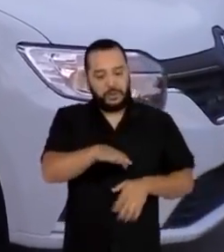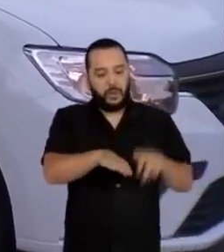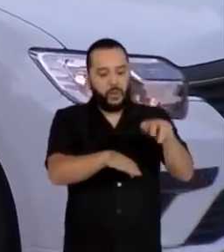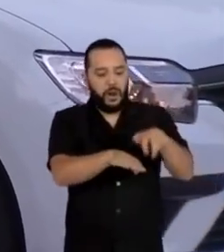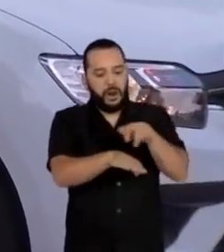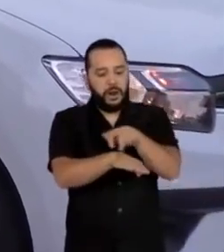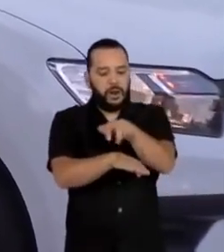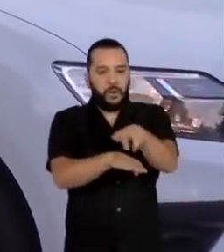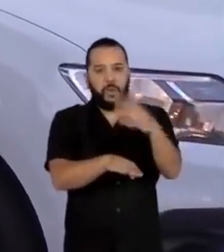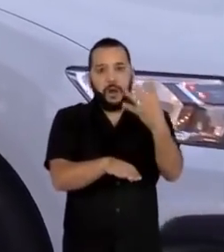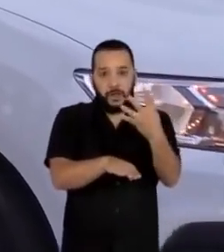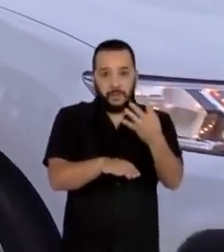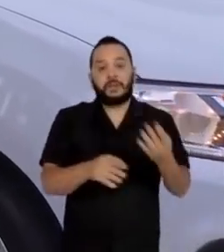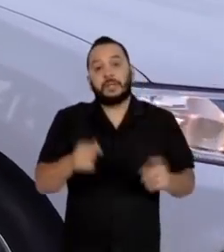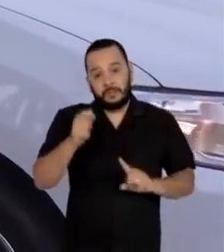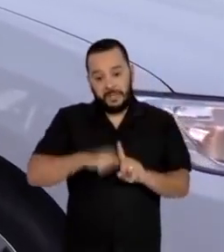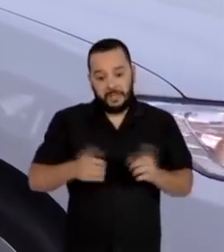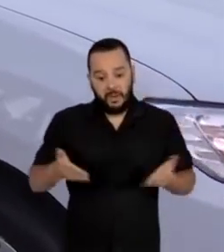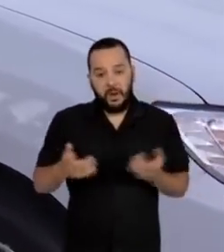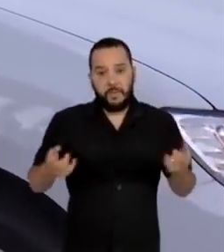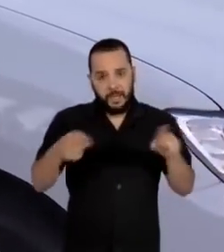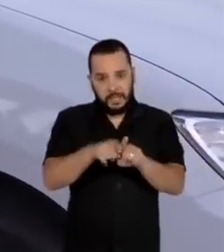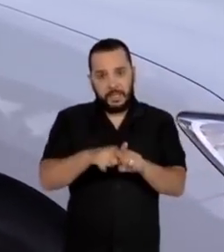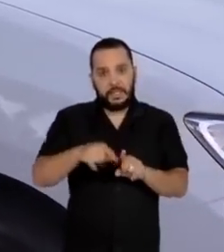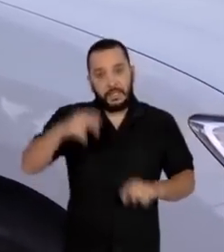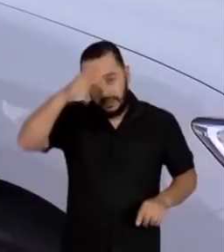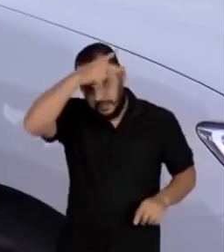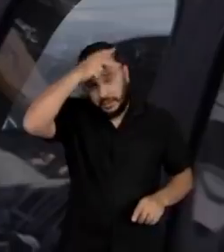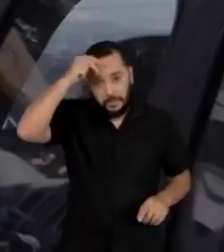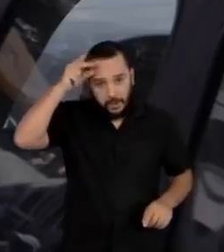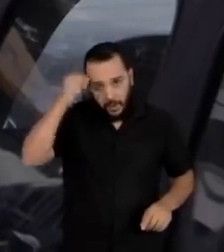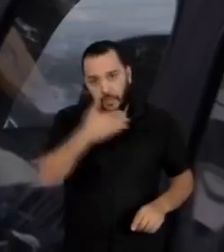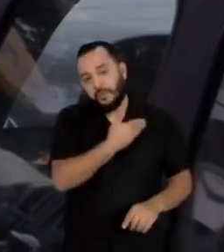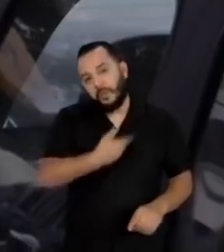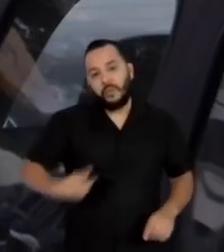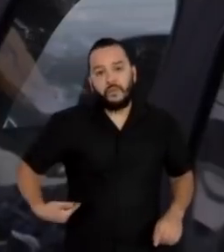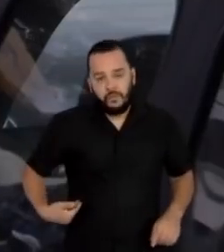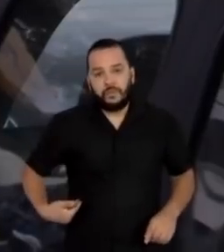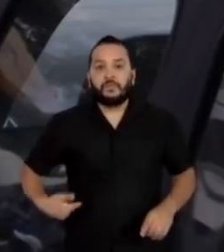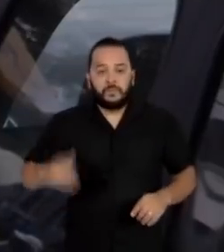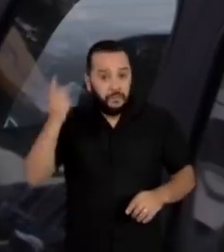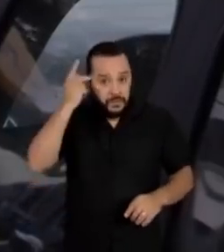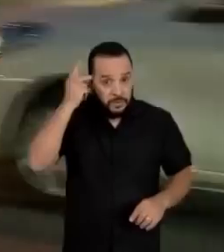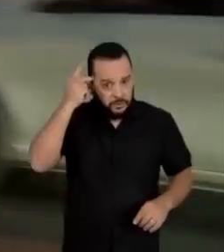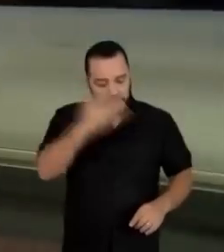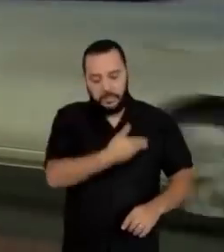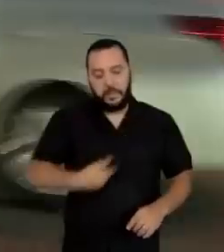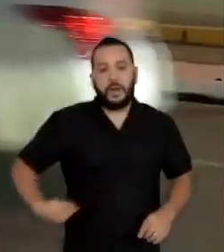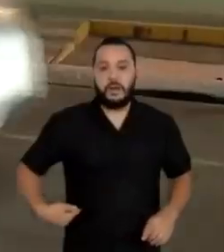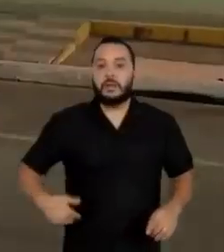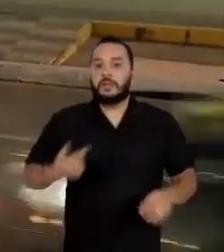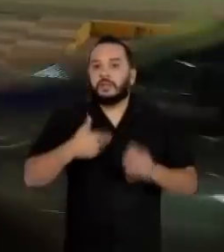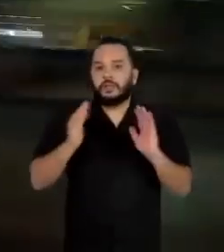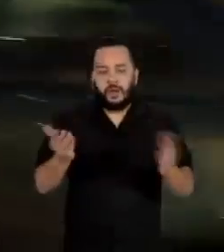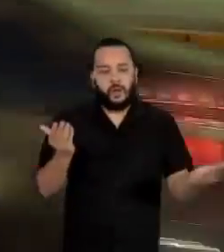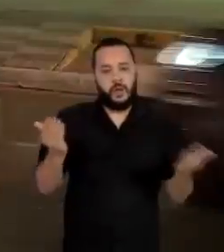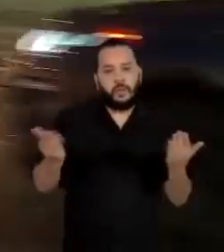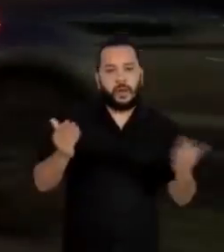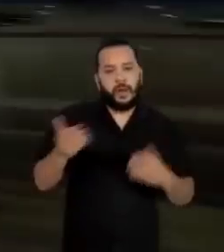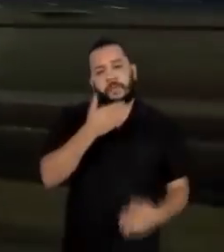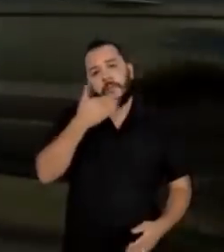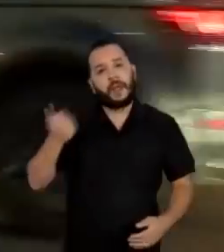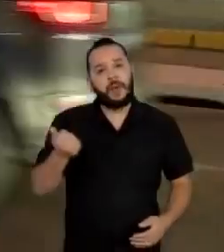uma parceria com o governo de São Paulo. O serviço vai mostrar opções de transporte público, permitindo que o usuário compare as opções na